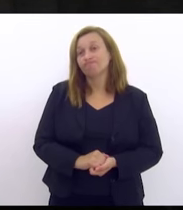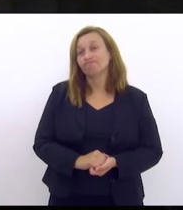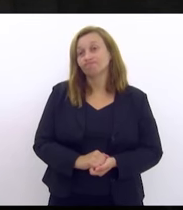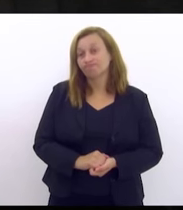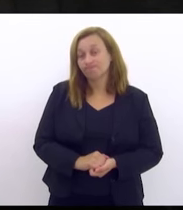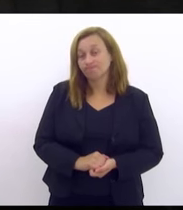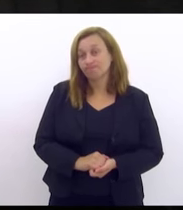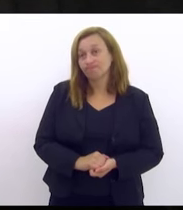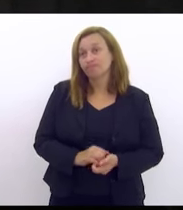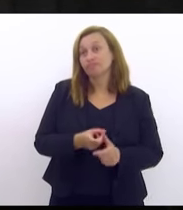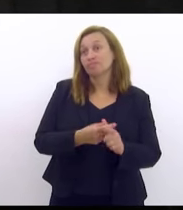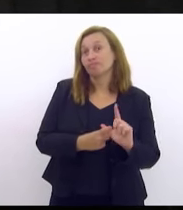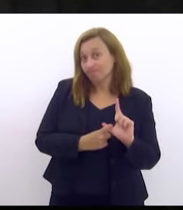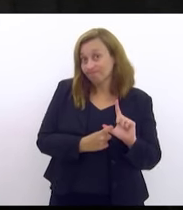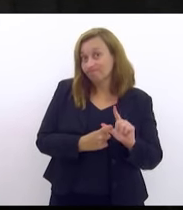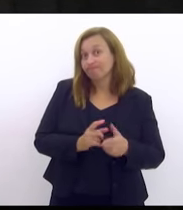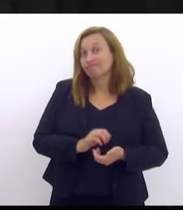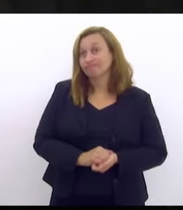Esta dívida...